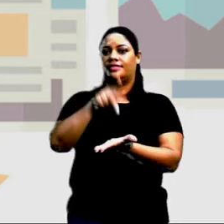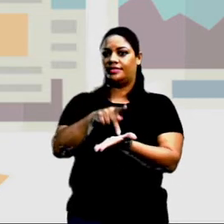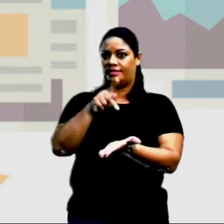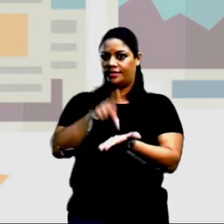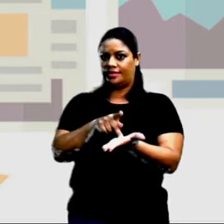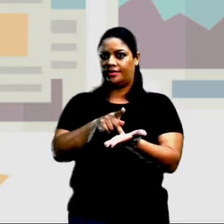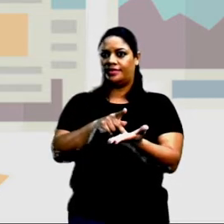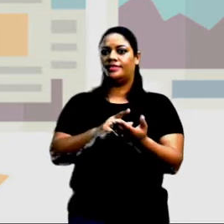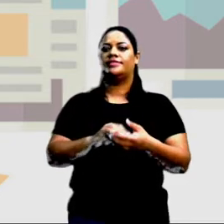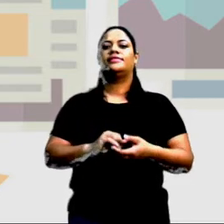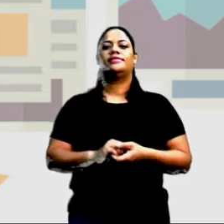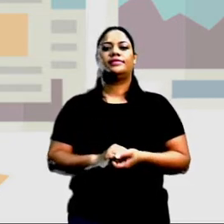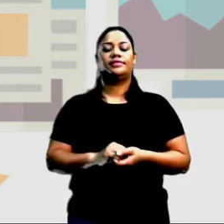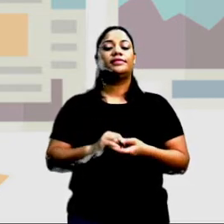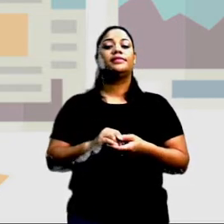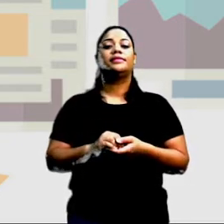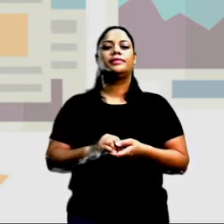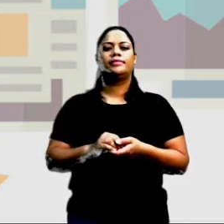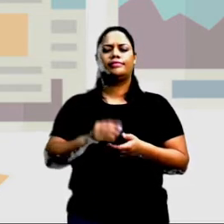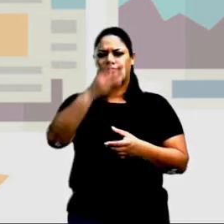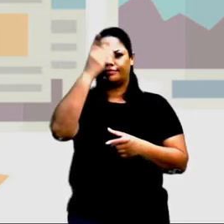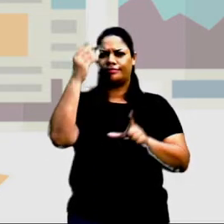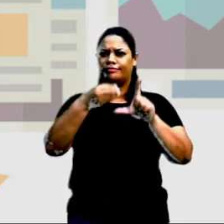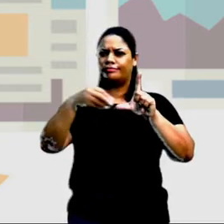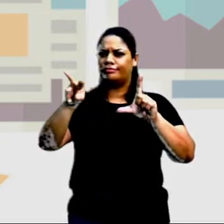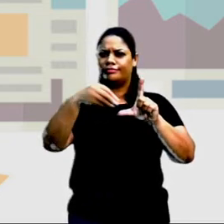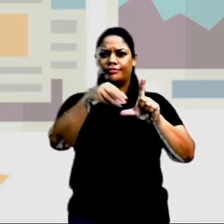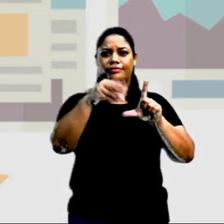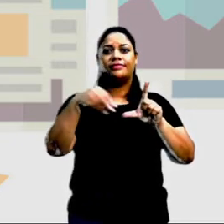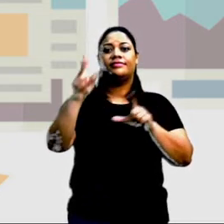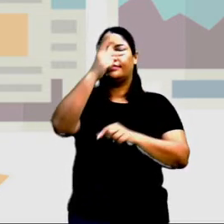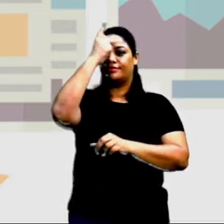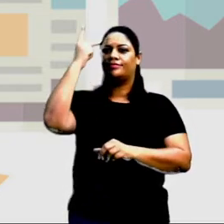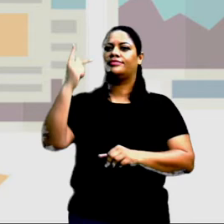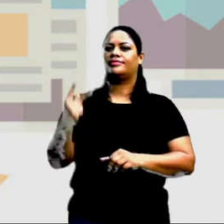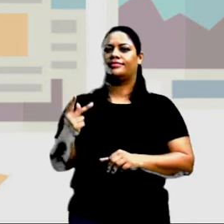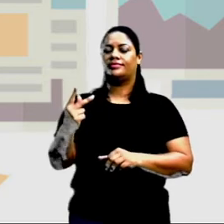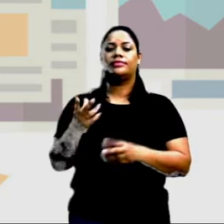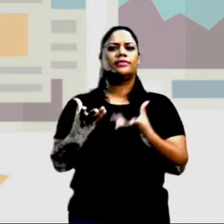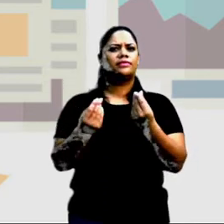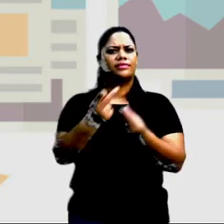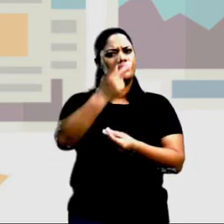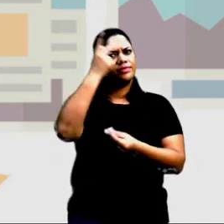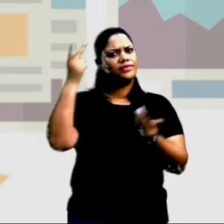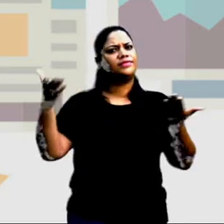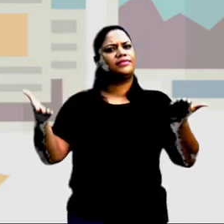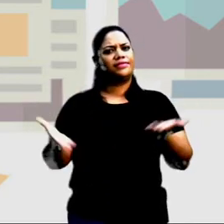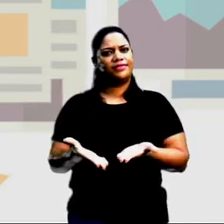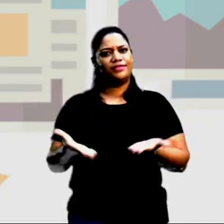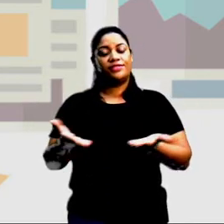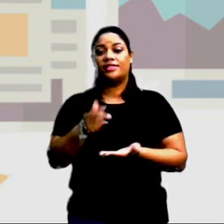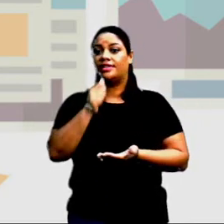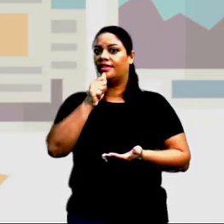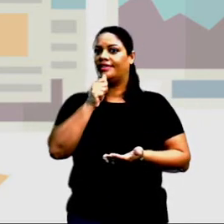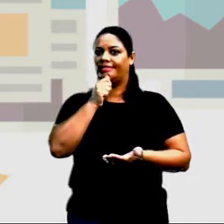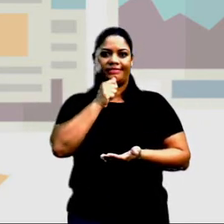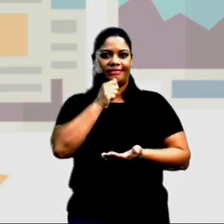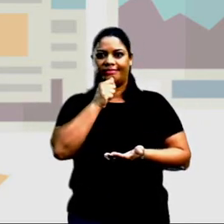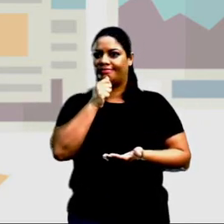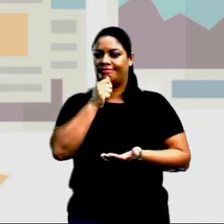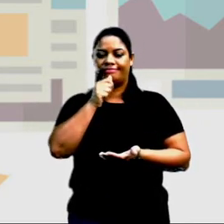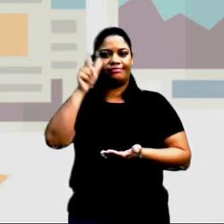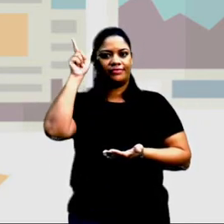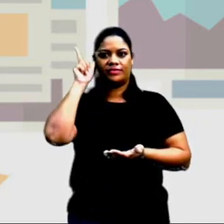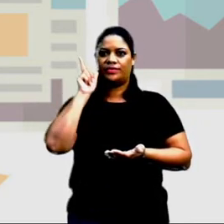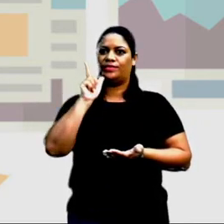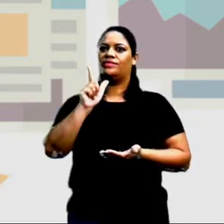para poder compartilhar como a gente gosta de compartilhar. E tem muitas pessoas hoje, né, que ainda não têm acesso à